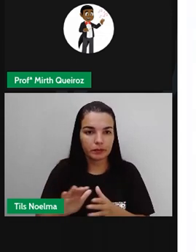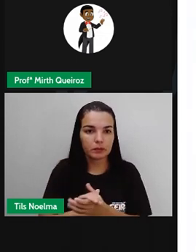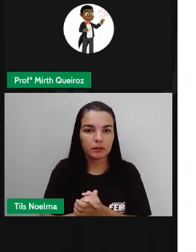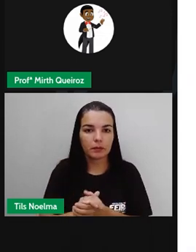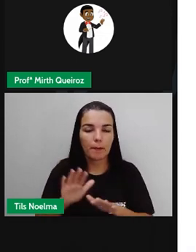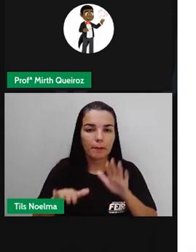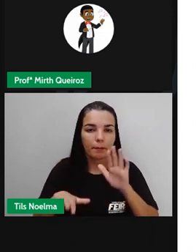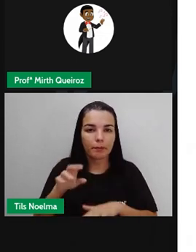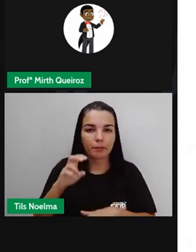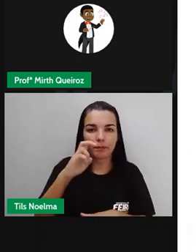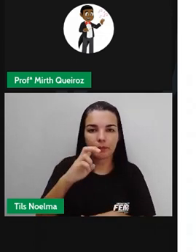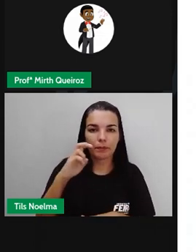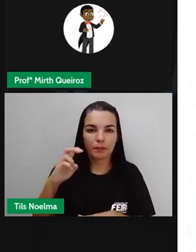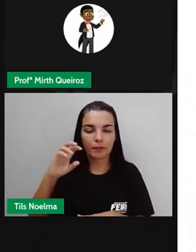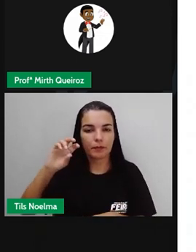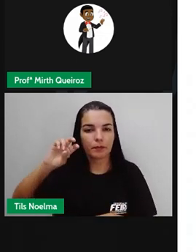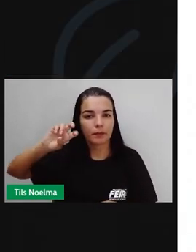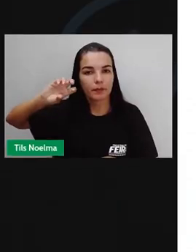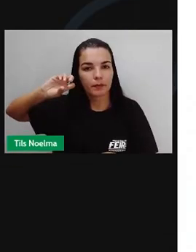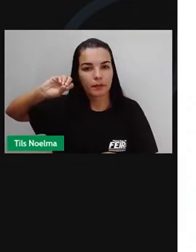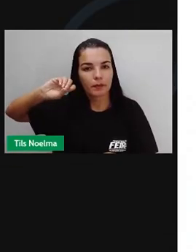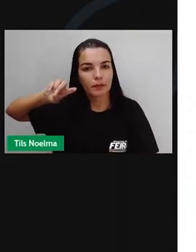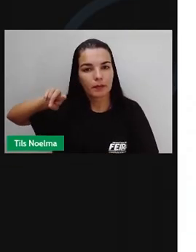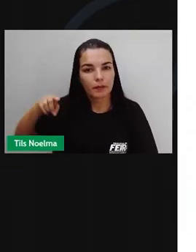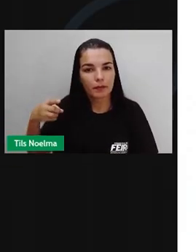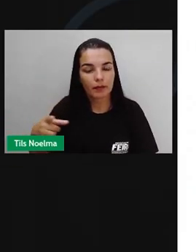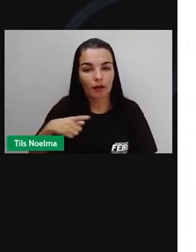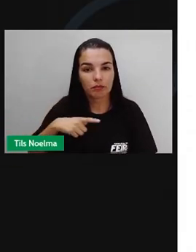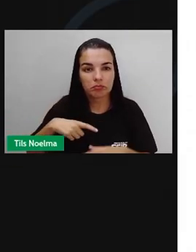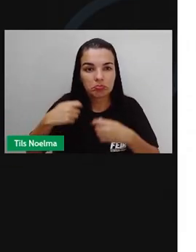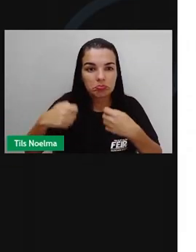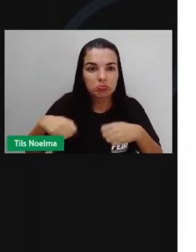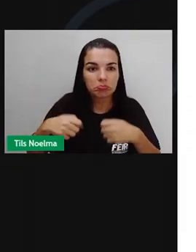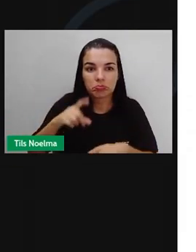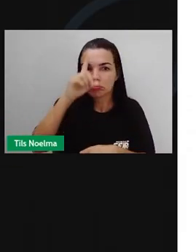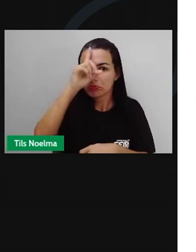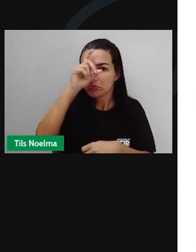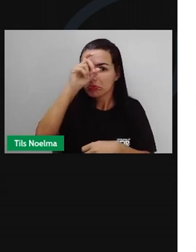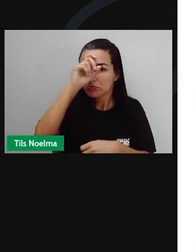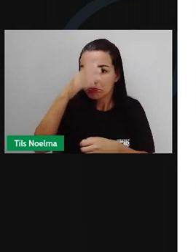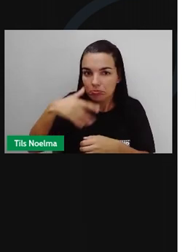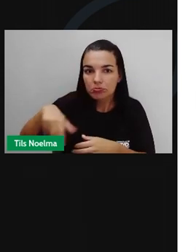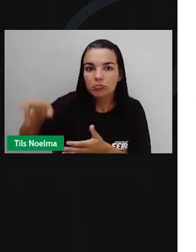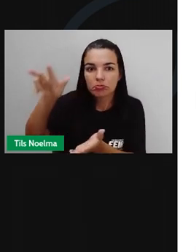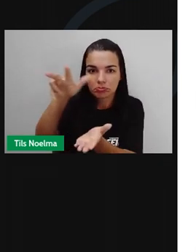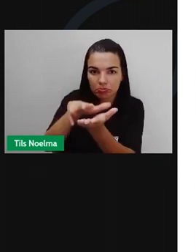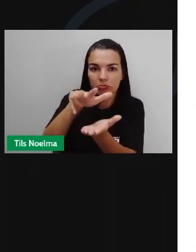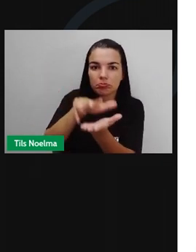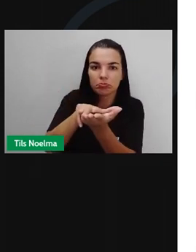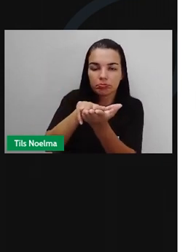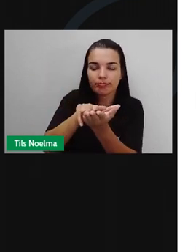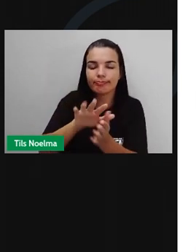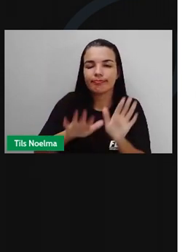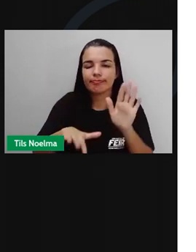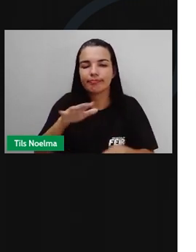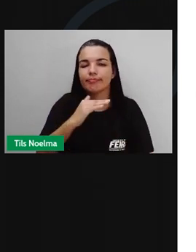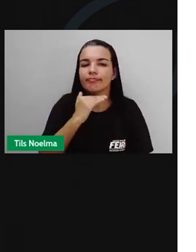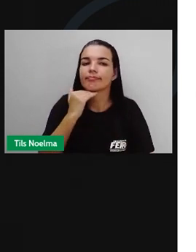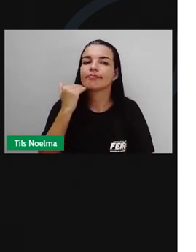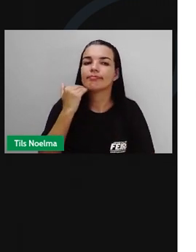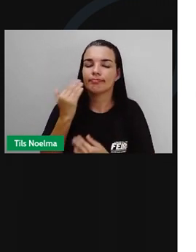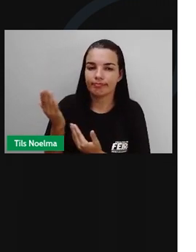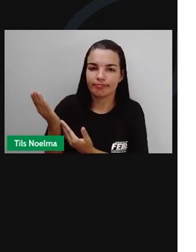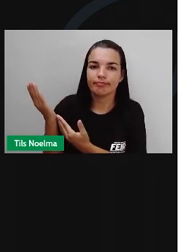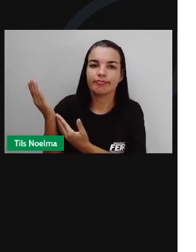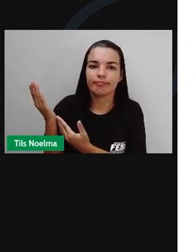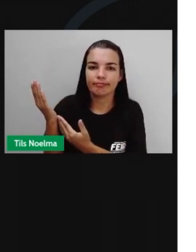cerca de 550 mil necessitam de hospitalização e pelo menos 20 mil morrem em consequência